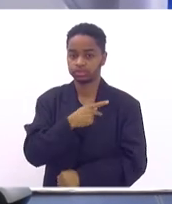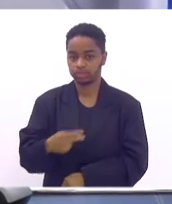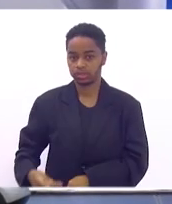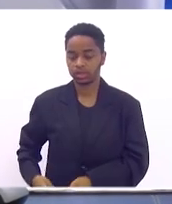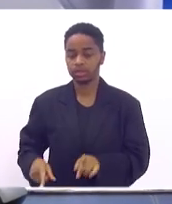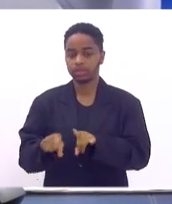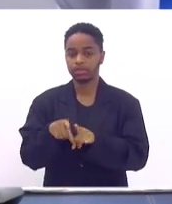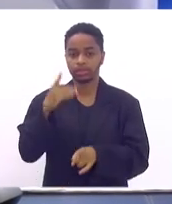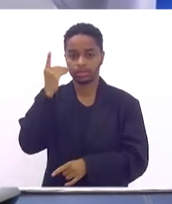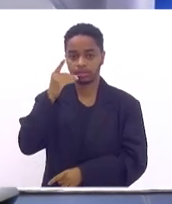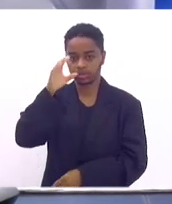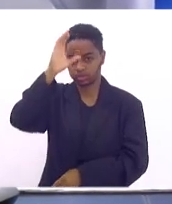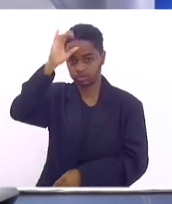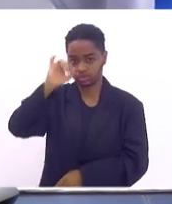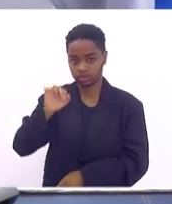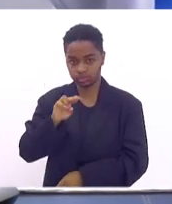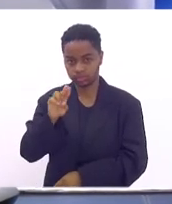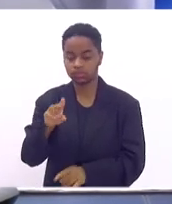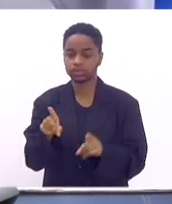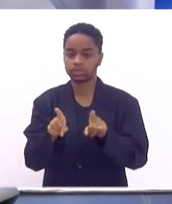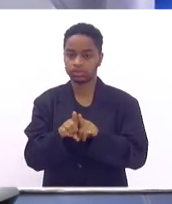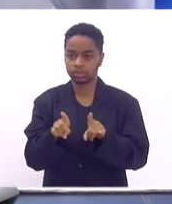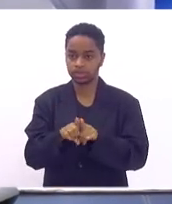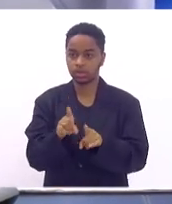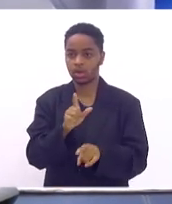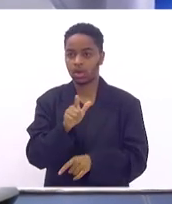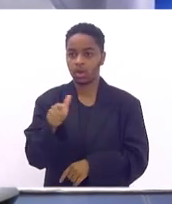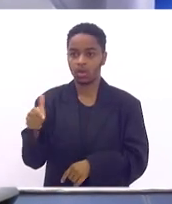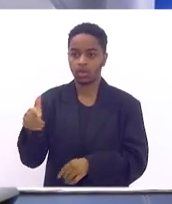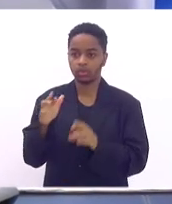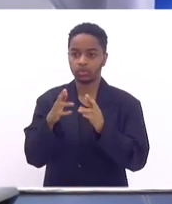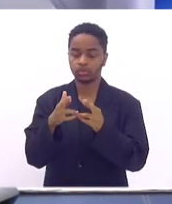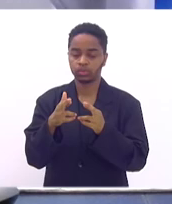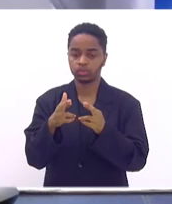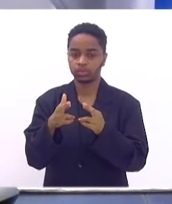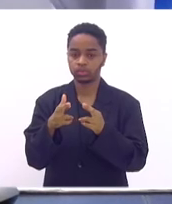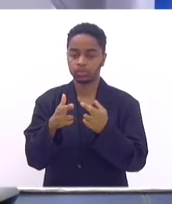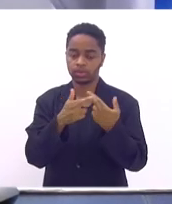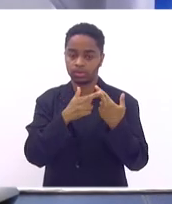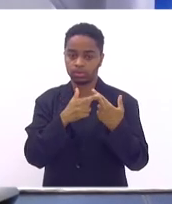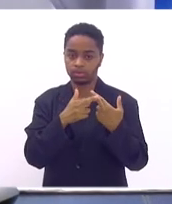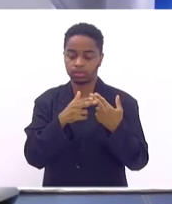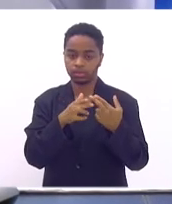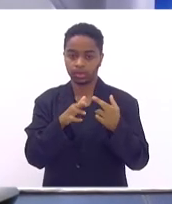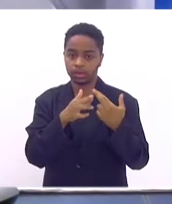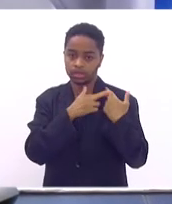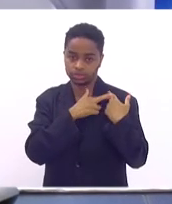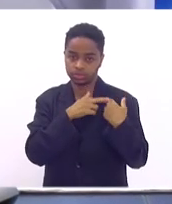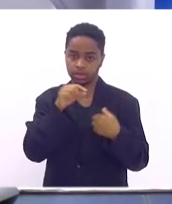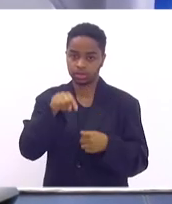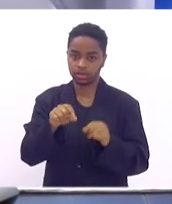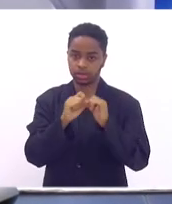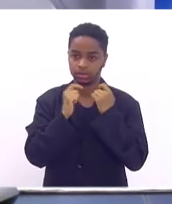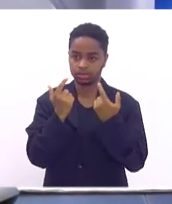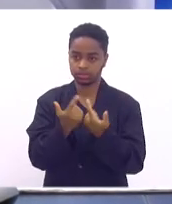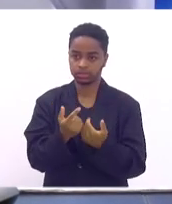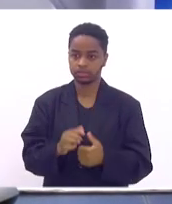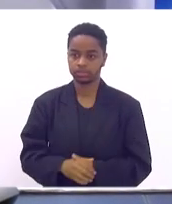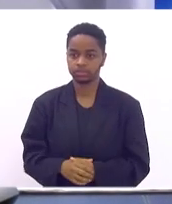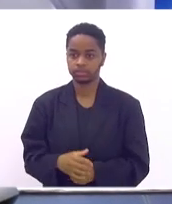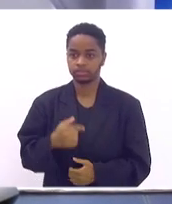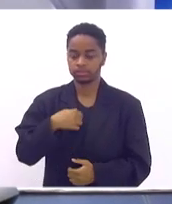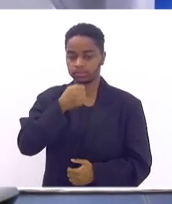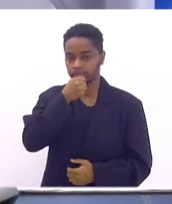Tia Ju também está numa outra agenda aqui representando a Assembleia Legislativa. Eu vou passar aqui para a doutora